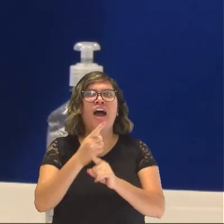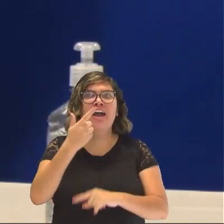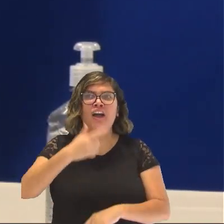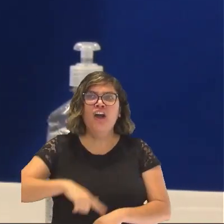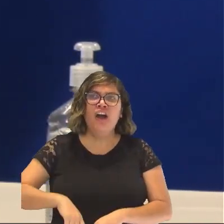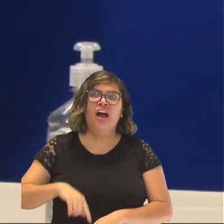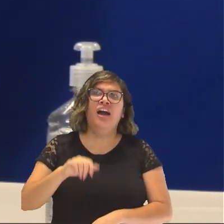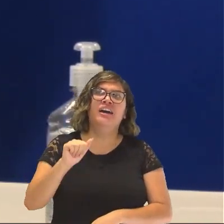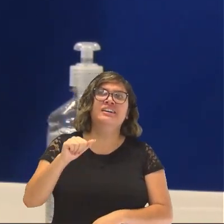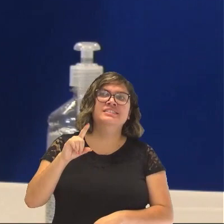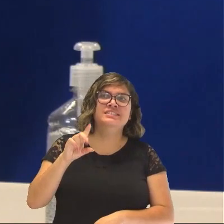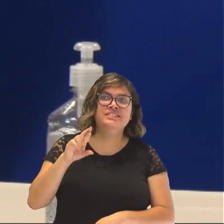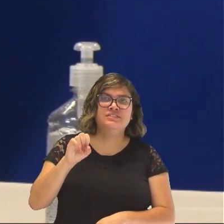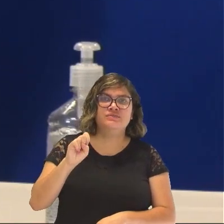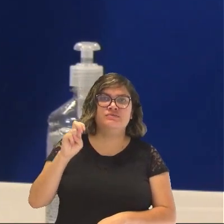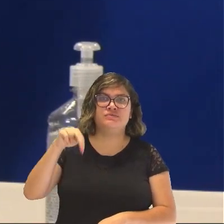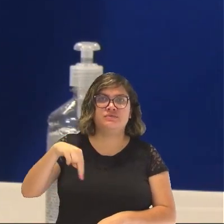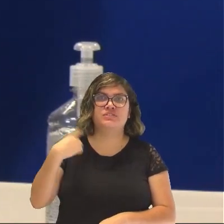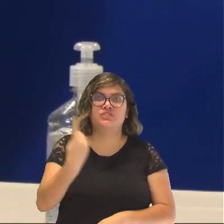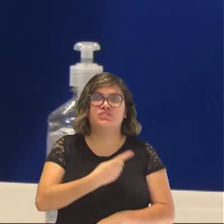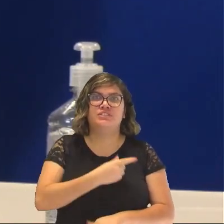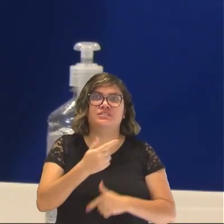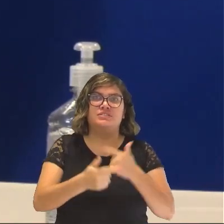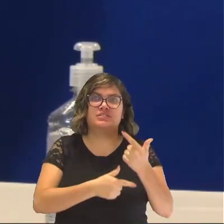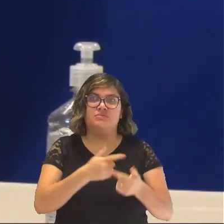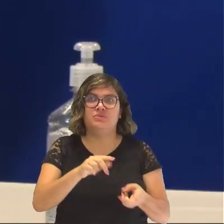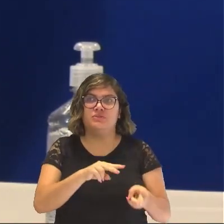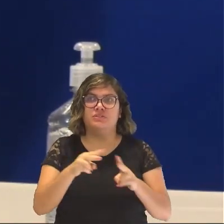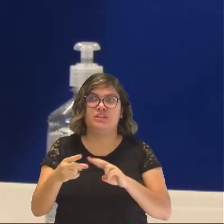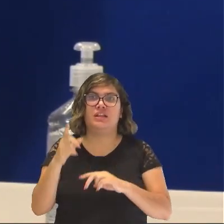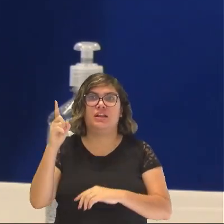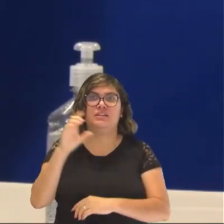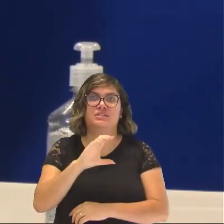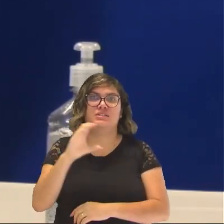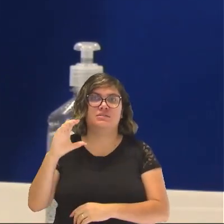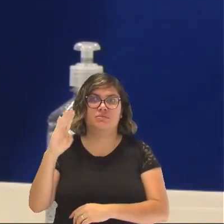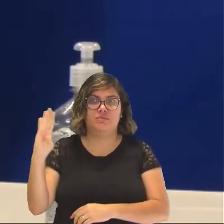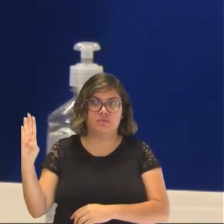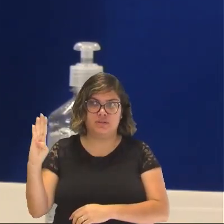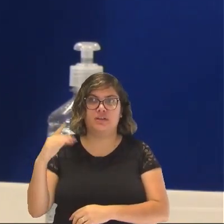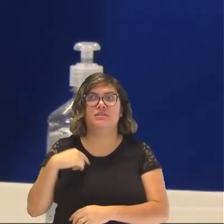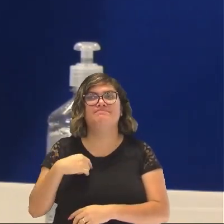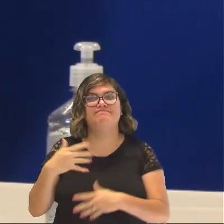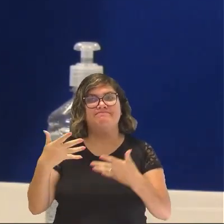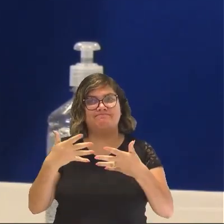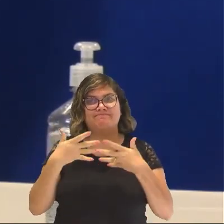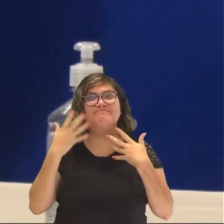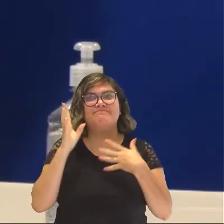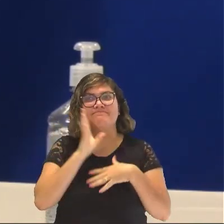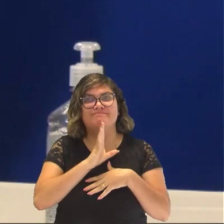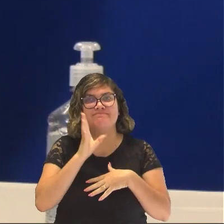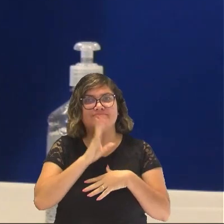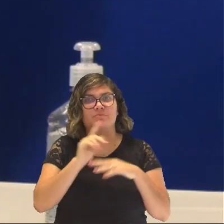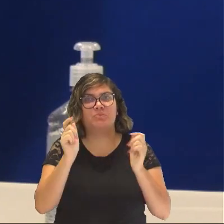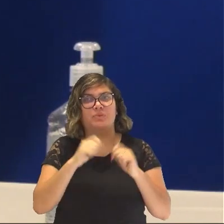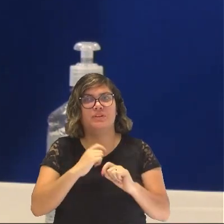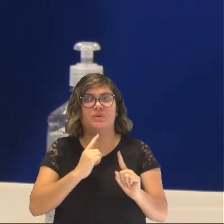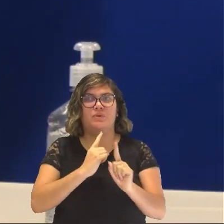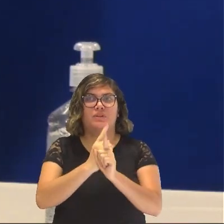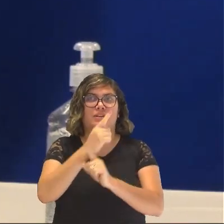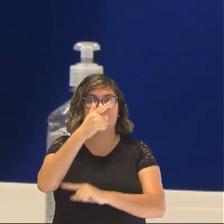né? Trabalhamos juntos na transição, lá no CCBB, e é muito bacana poder reencontrá-lo,